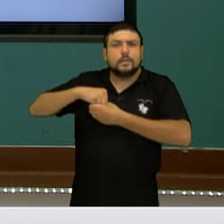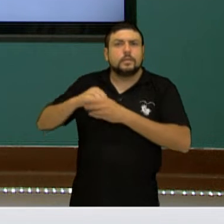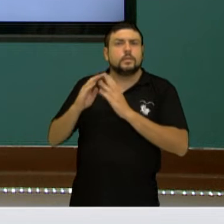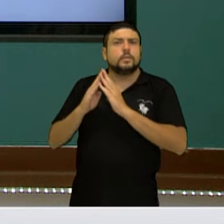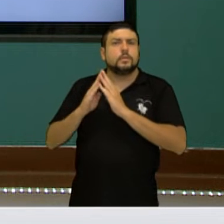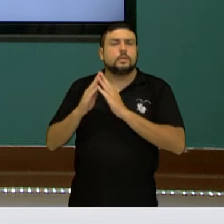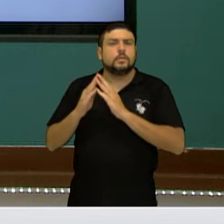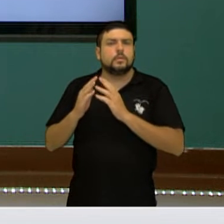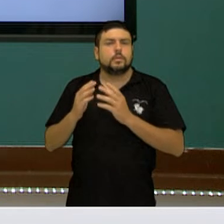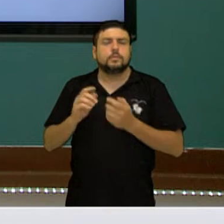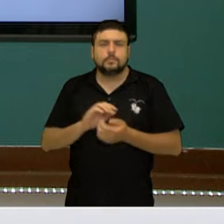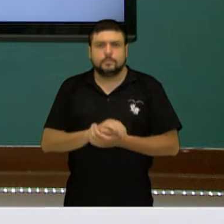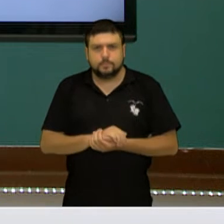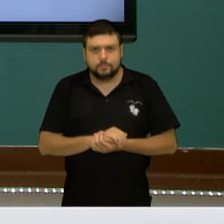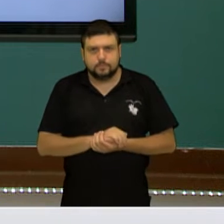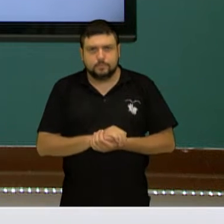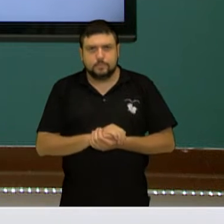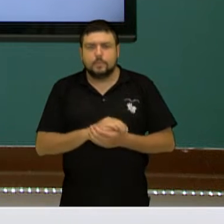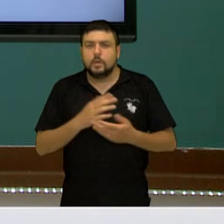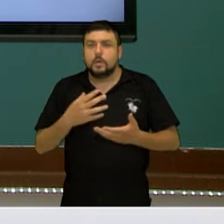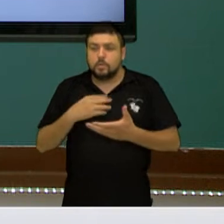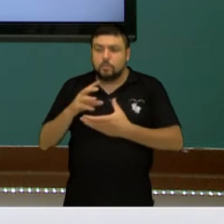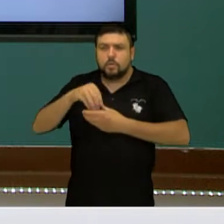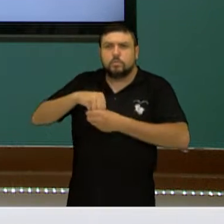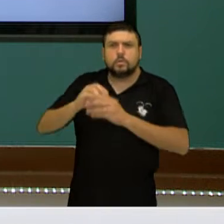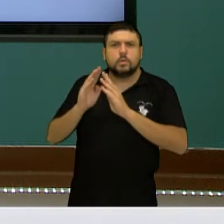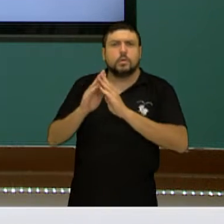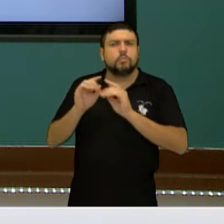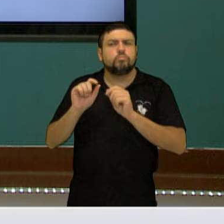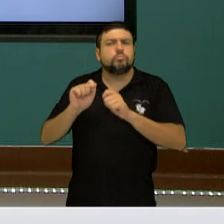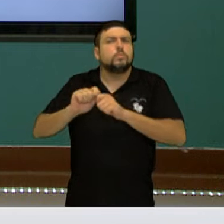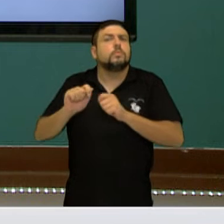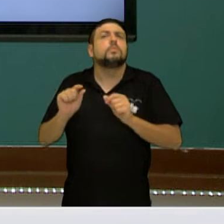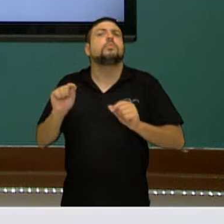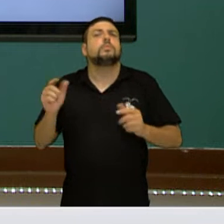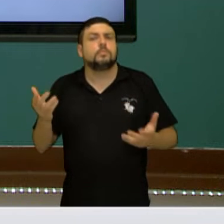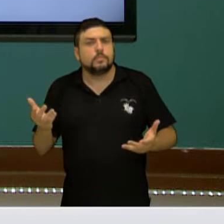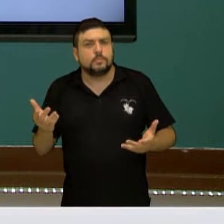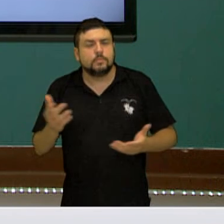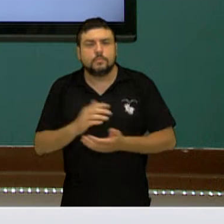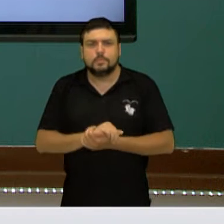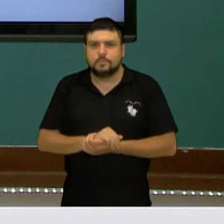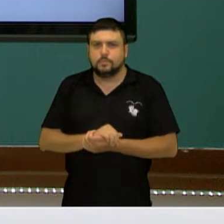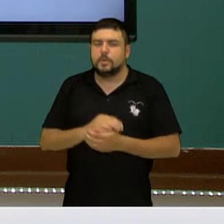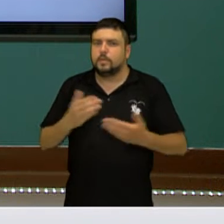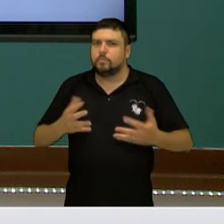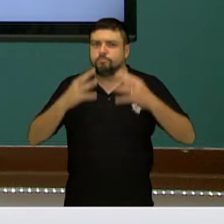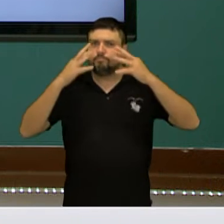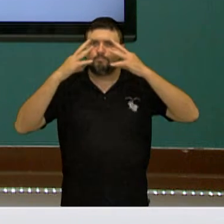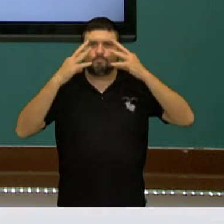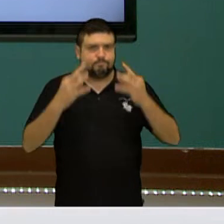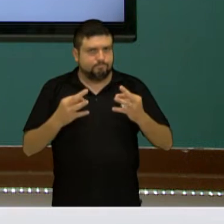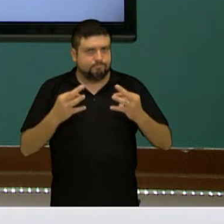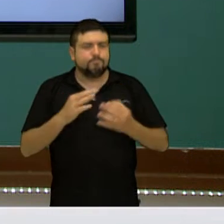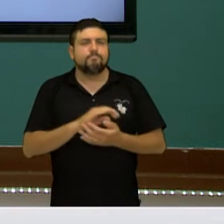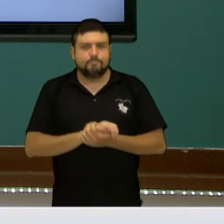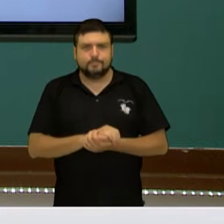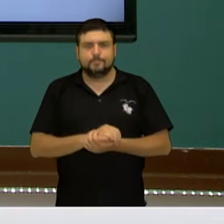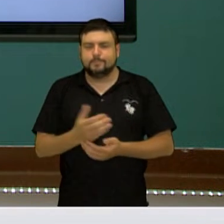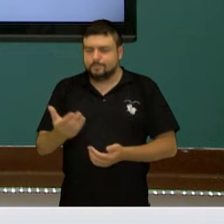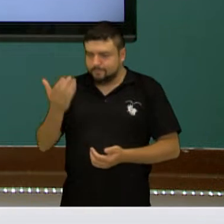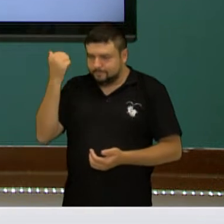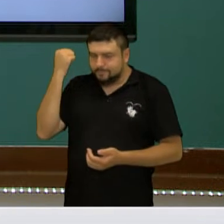como deve ser o procedimento dentro de casa, ok? Preparado? Ouvidos antenados? Bora